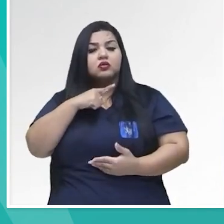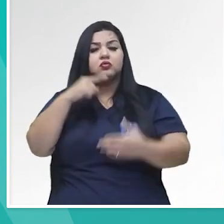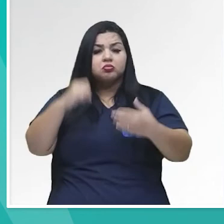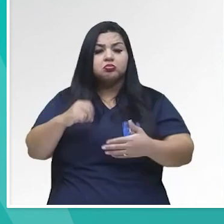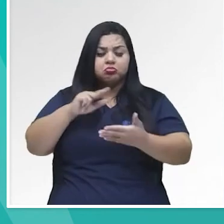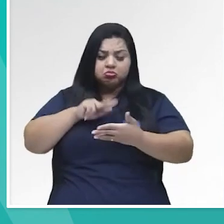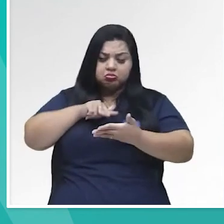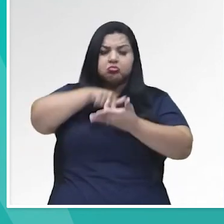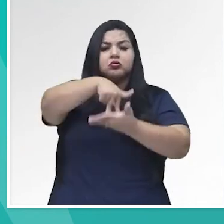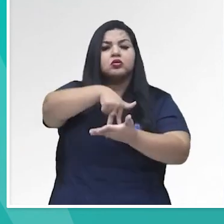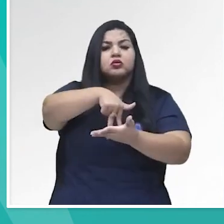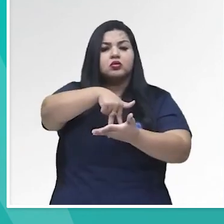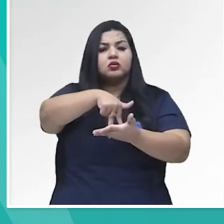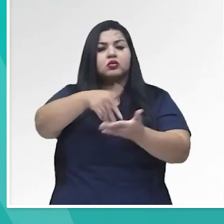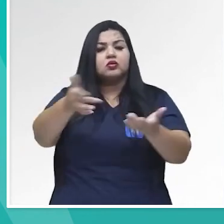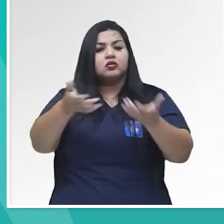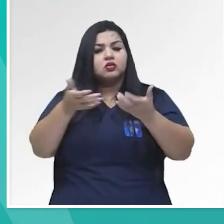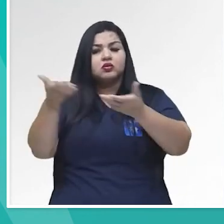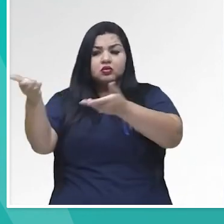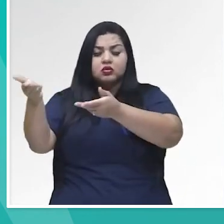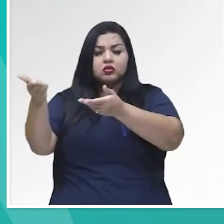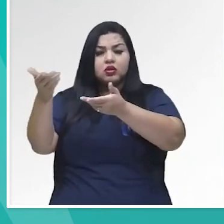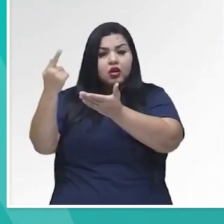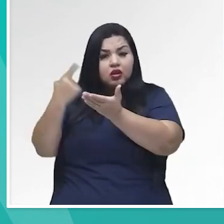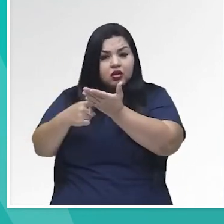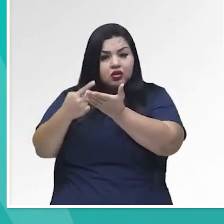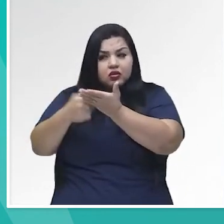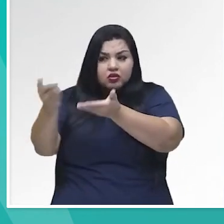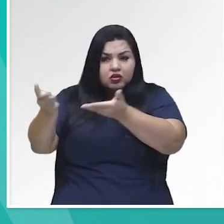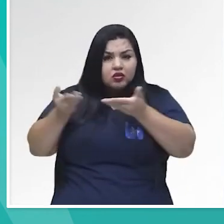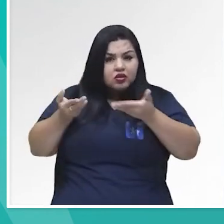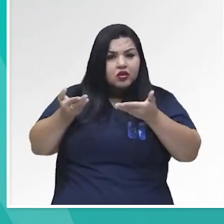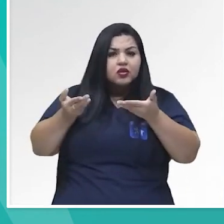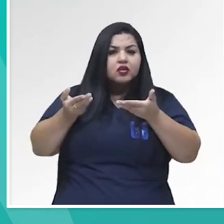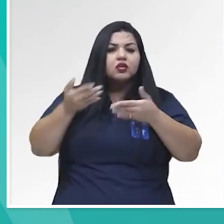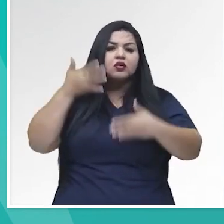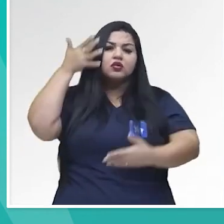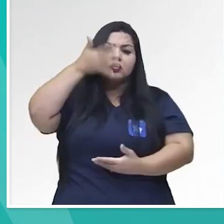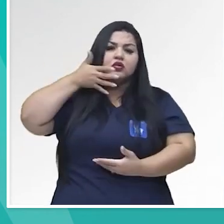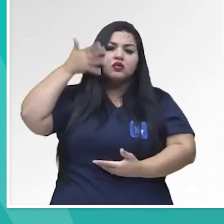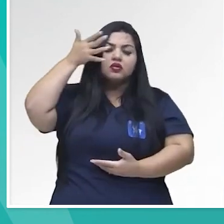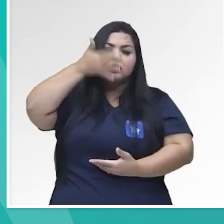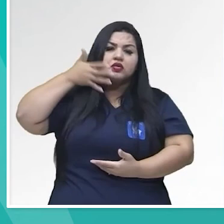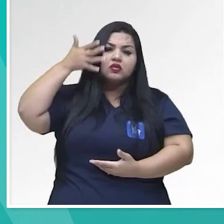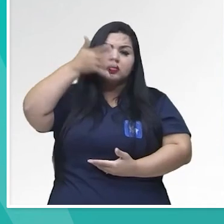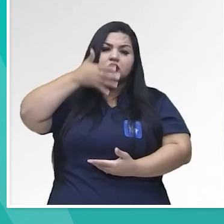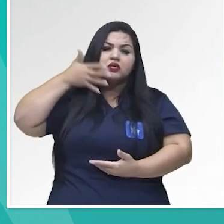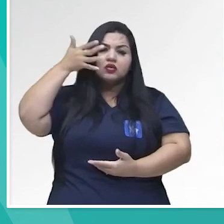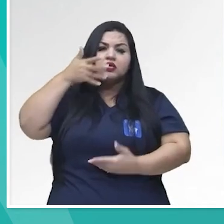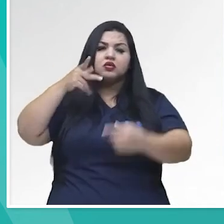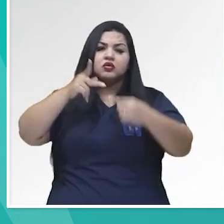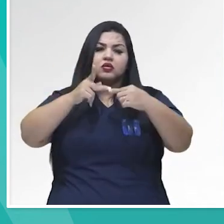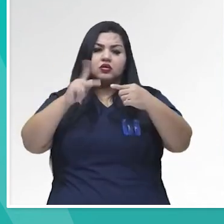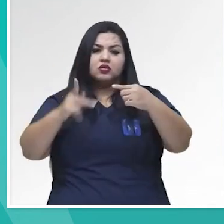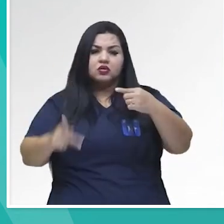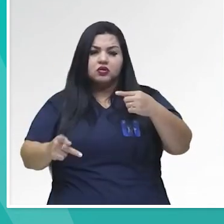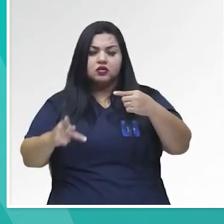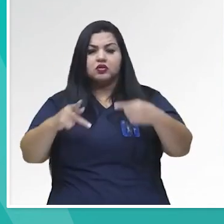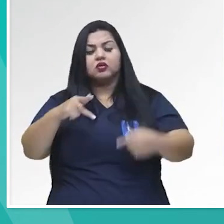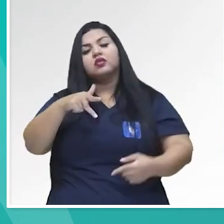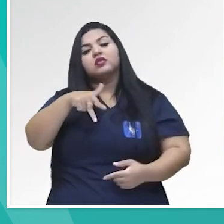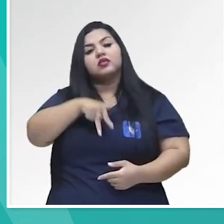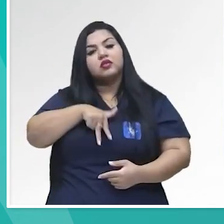protagonismo, e aqui eu quero te convidar a ver esse discurso de paradigma